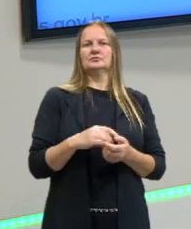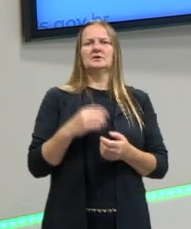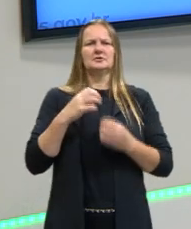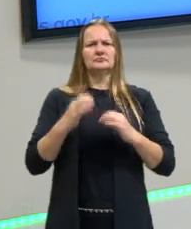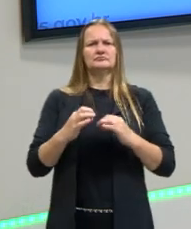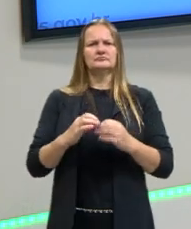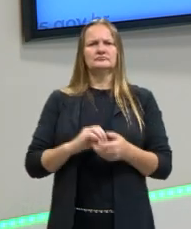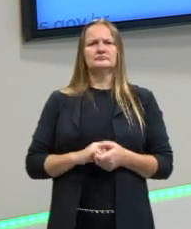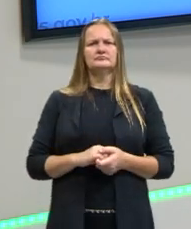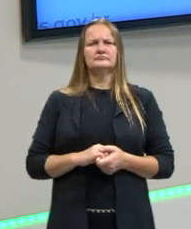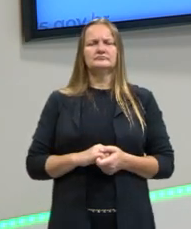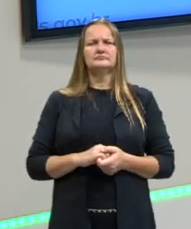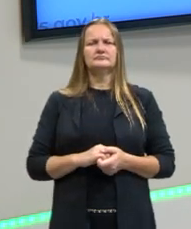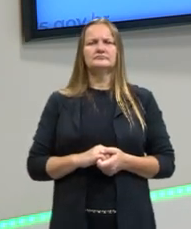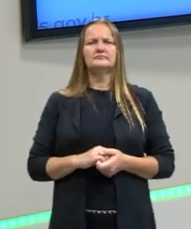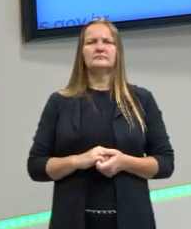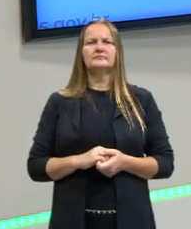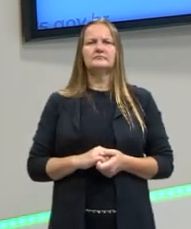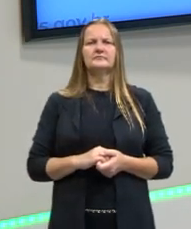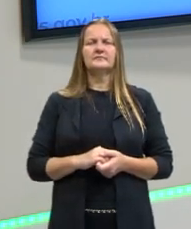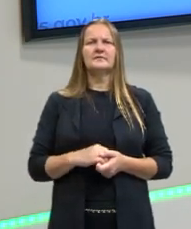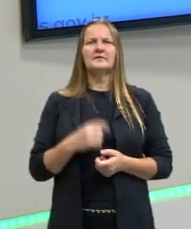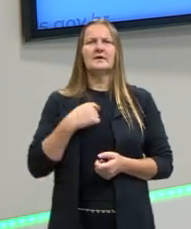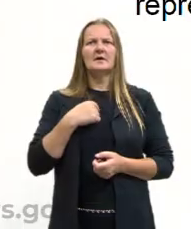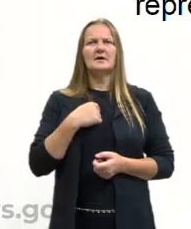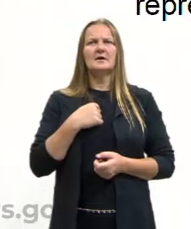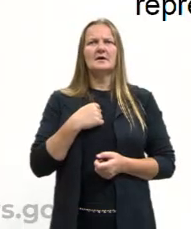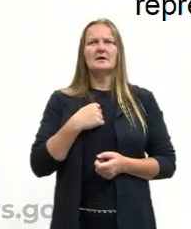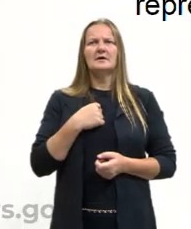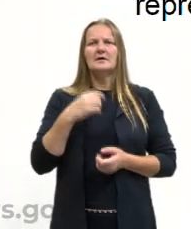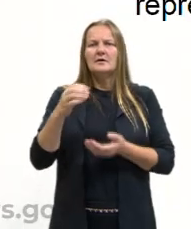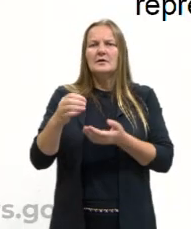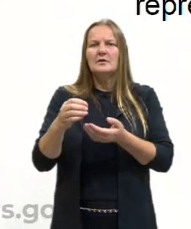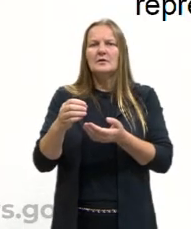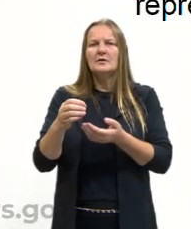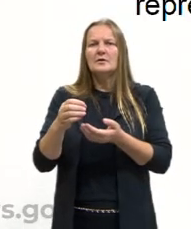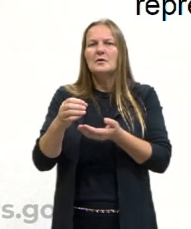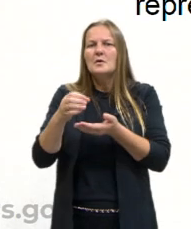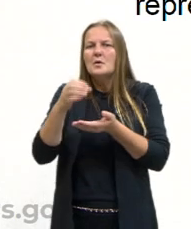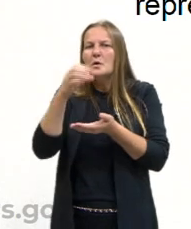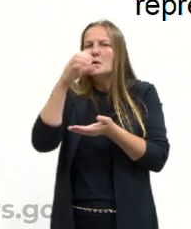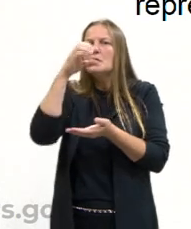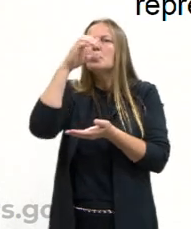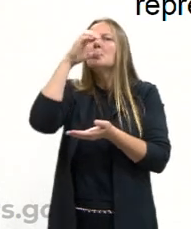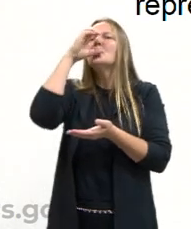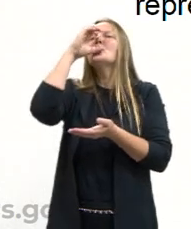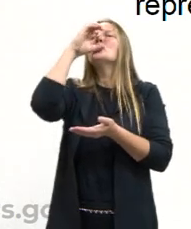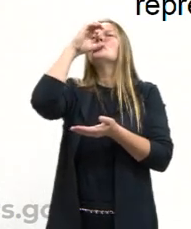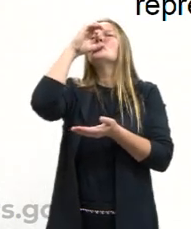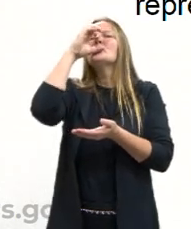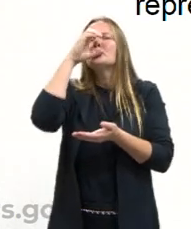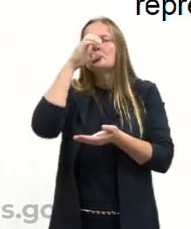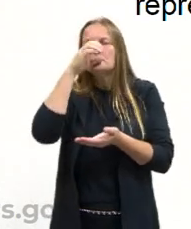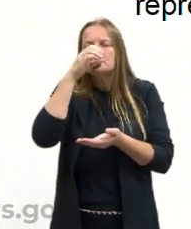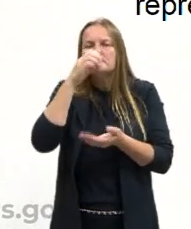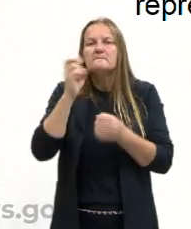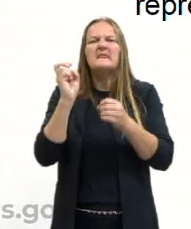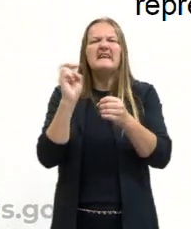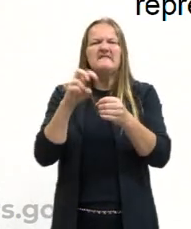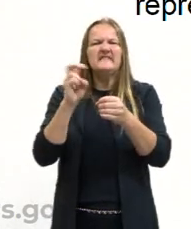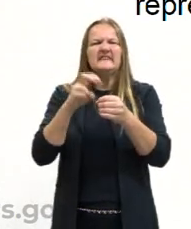se sim Se anulando E aí ele mesmo toma que o cálice de cicuta e ele acaba se suicidando